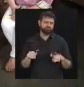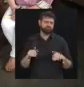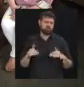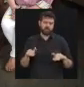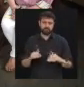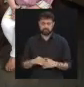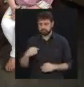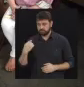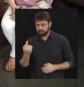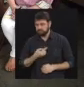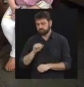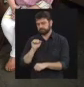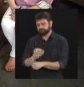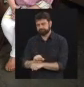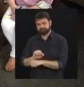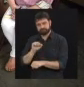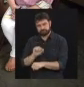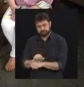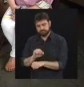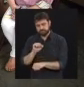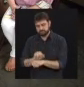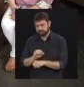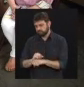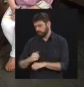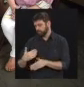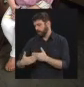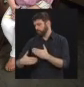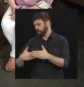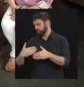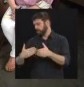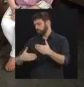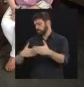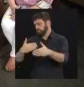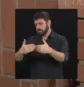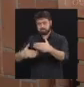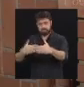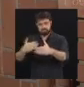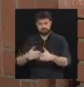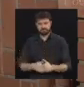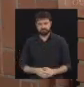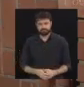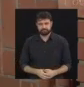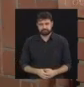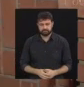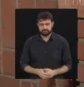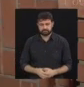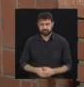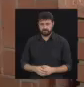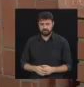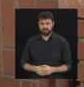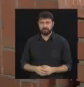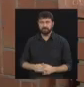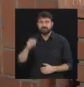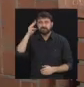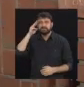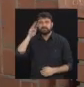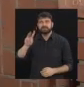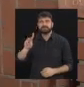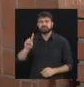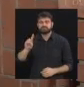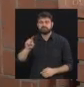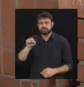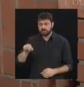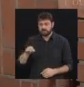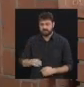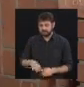Então, nós ficamos aguardando que isso ocorresse, né? E há alguns dias, acho que no 3º